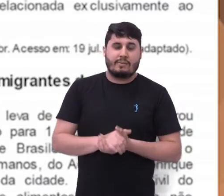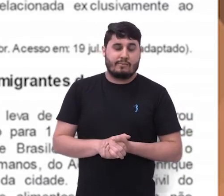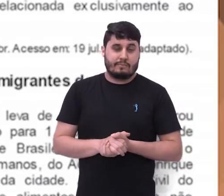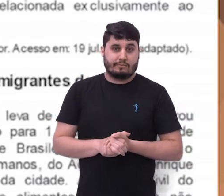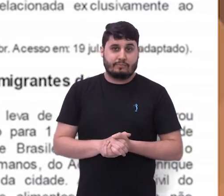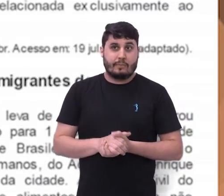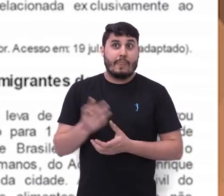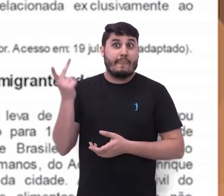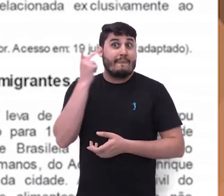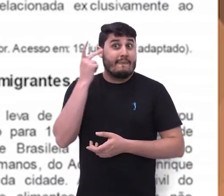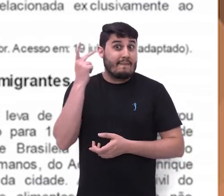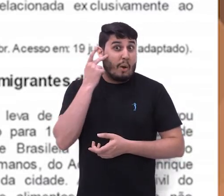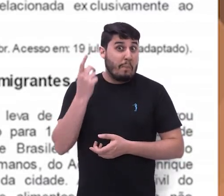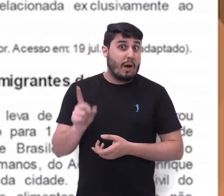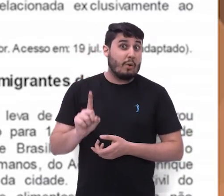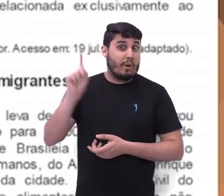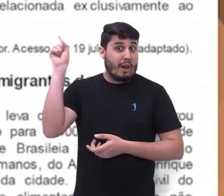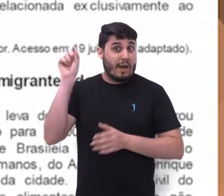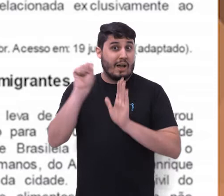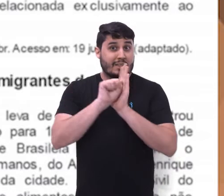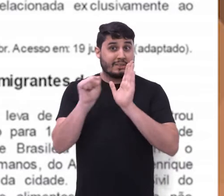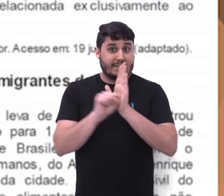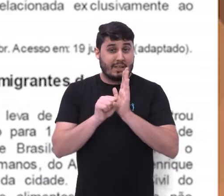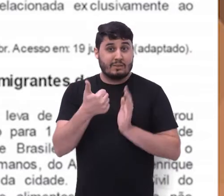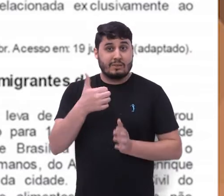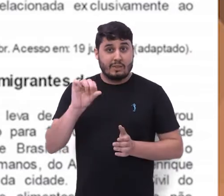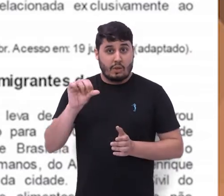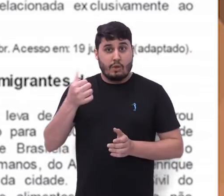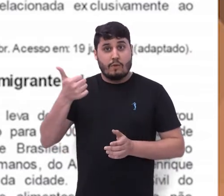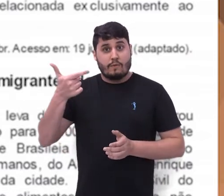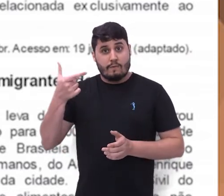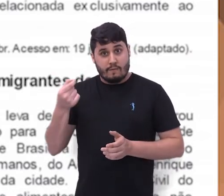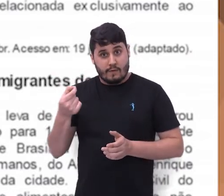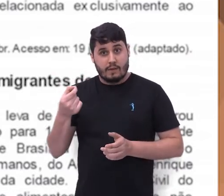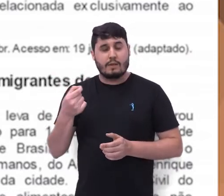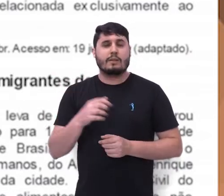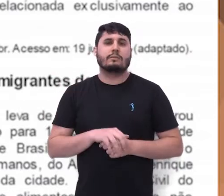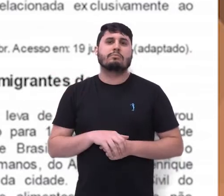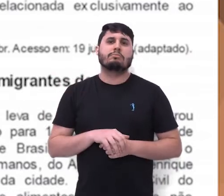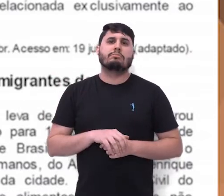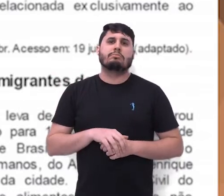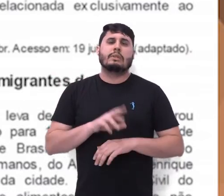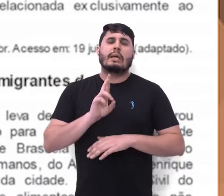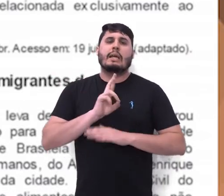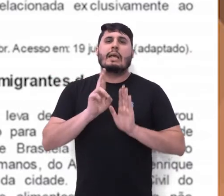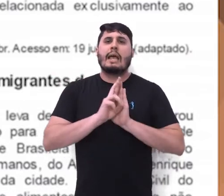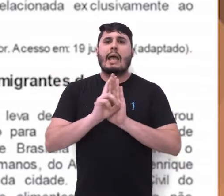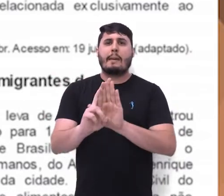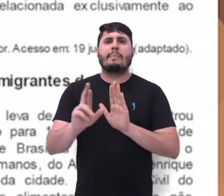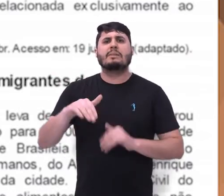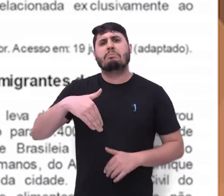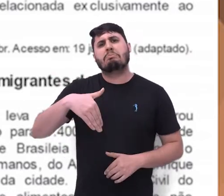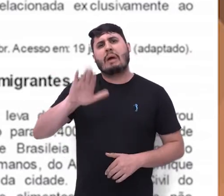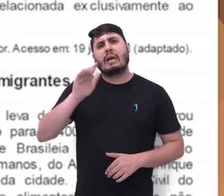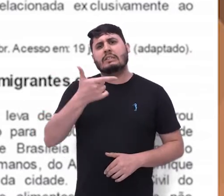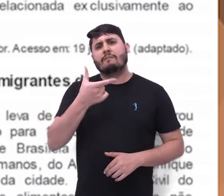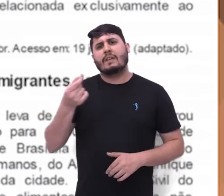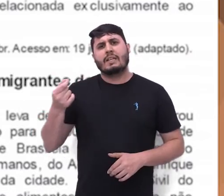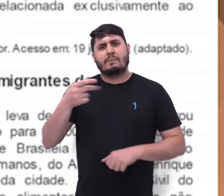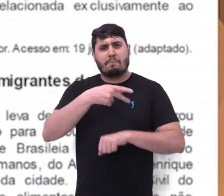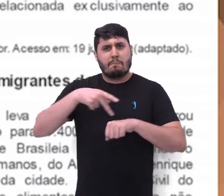indústria paulista, nos séculos 19 e 20, os representantes de mais de 70